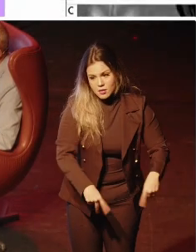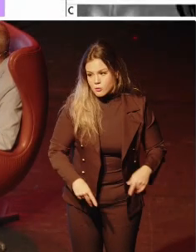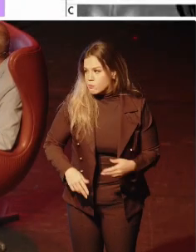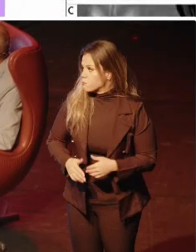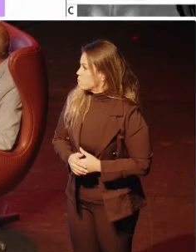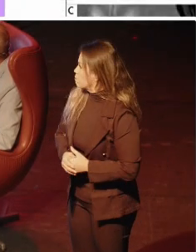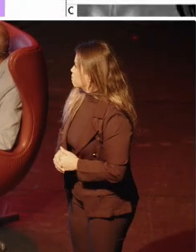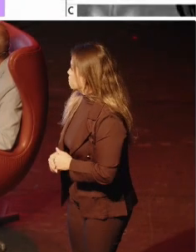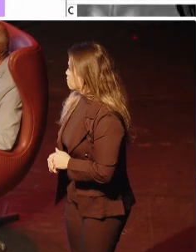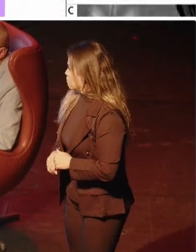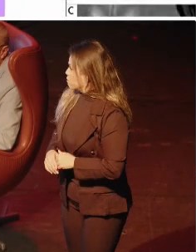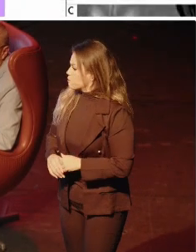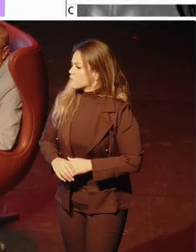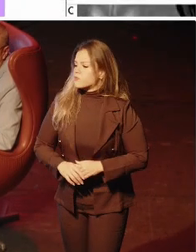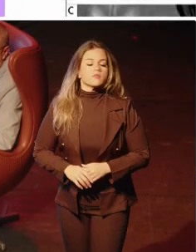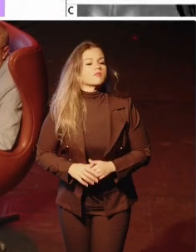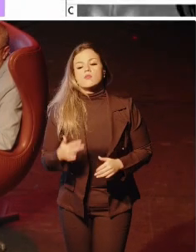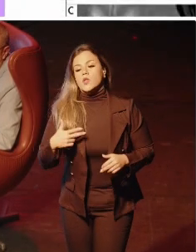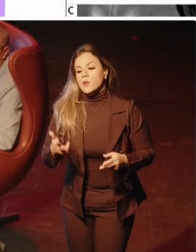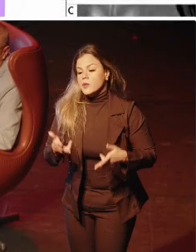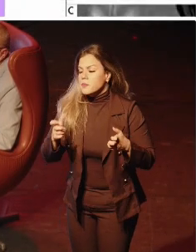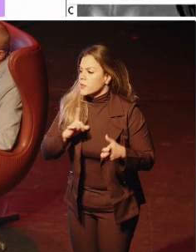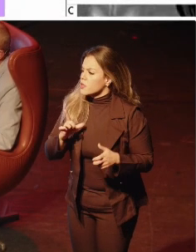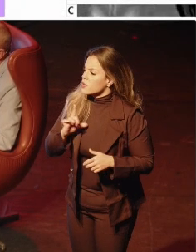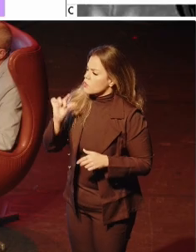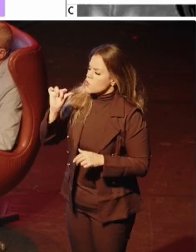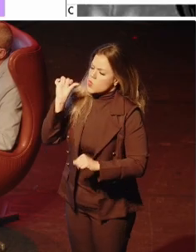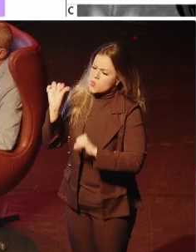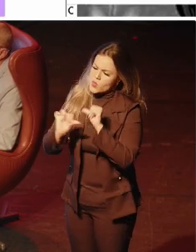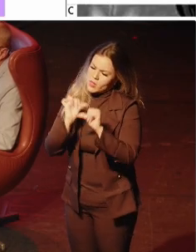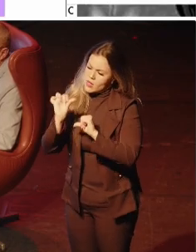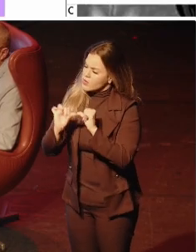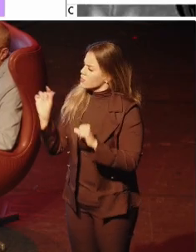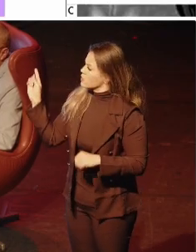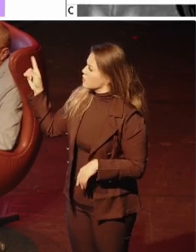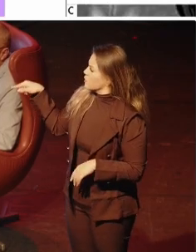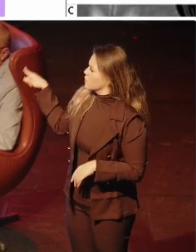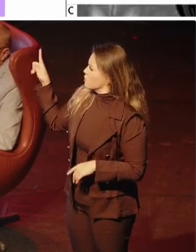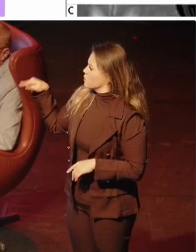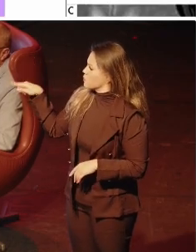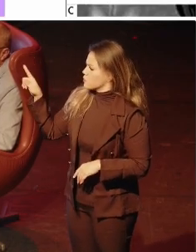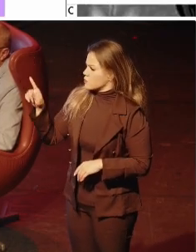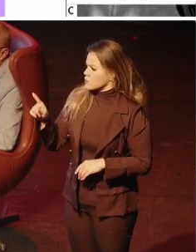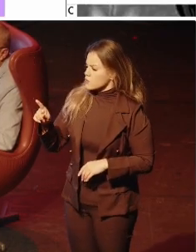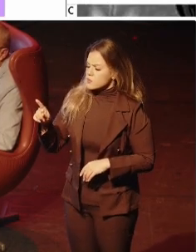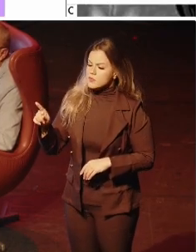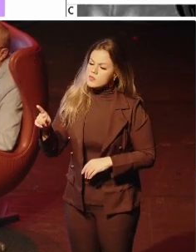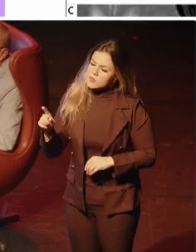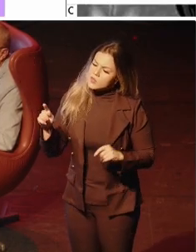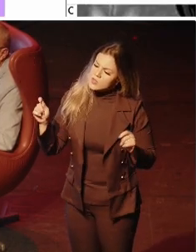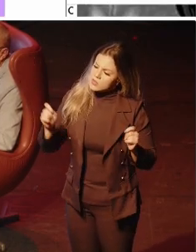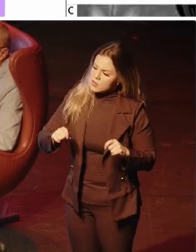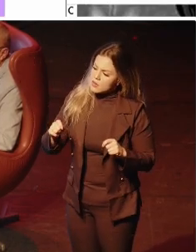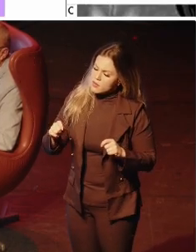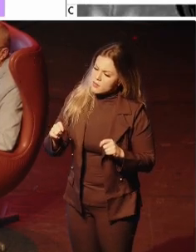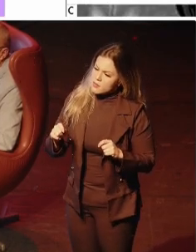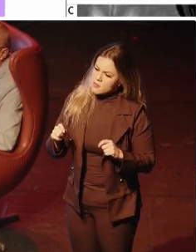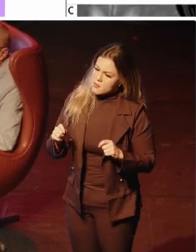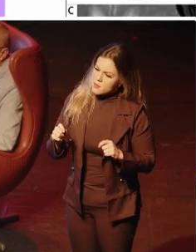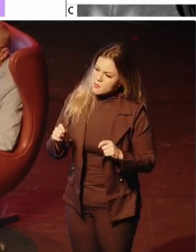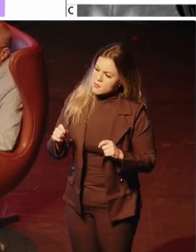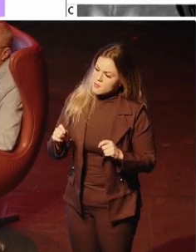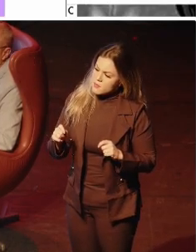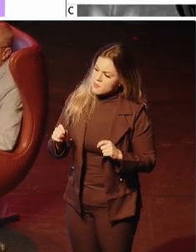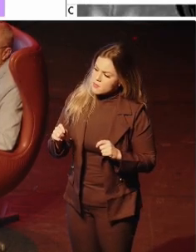Tem algumas alterações, eu não vou explicar, mas tem alterações nessas ressonâncias que ocorrem, que